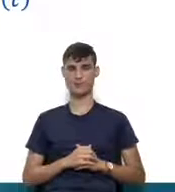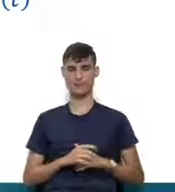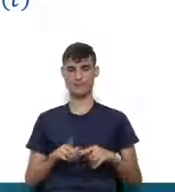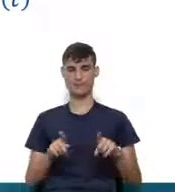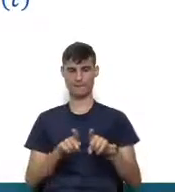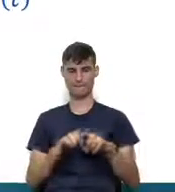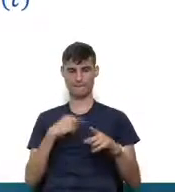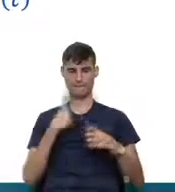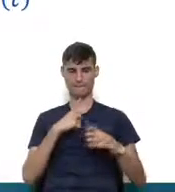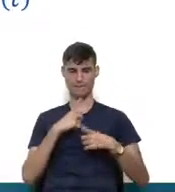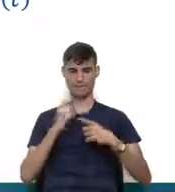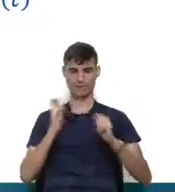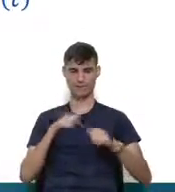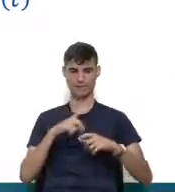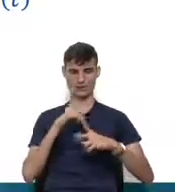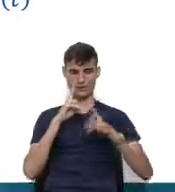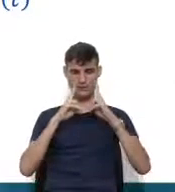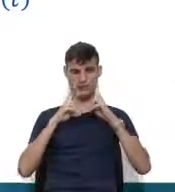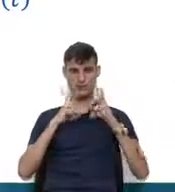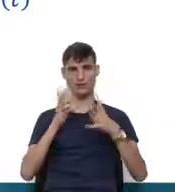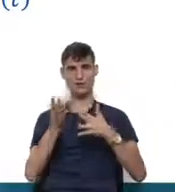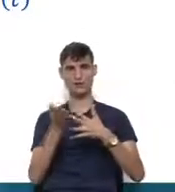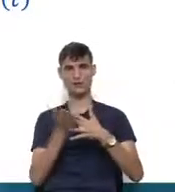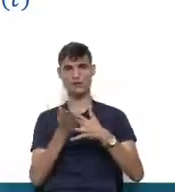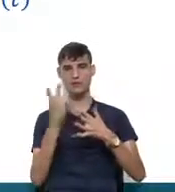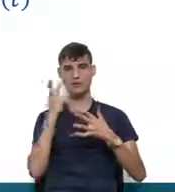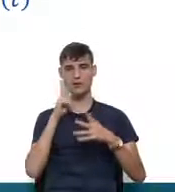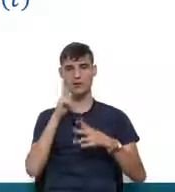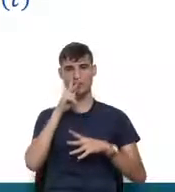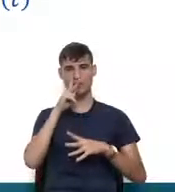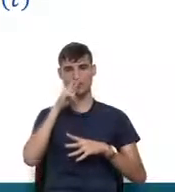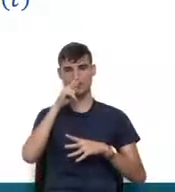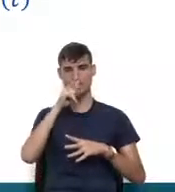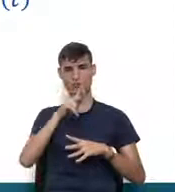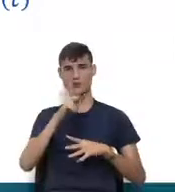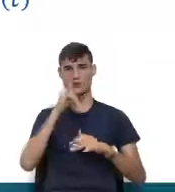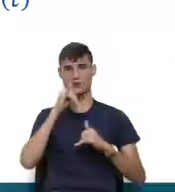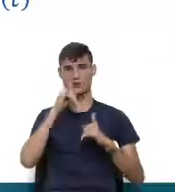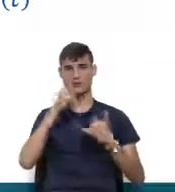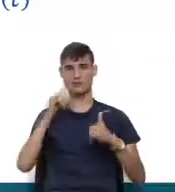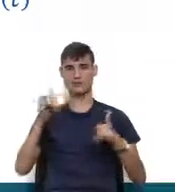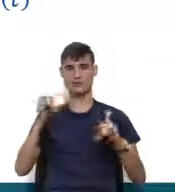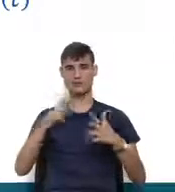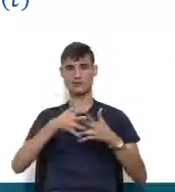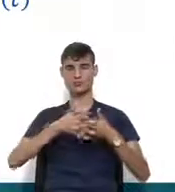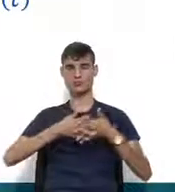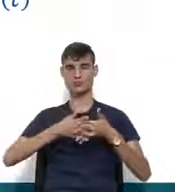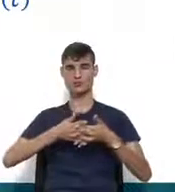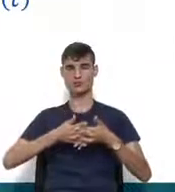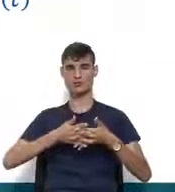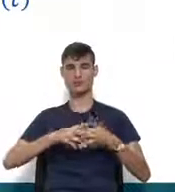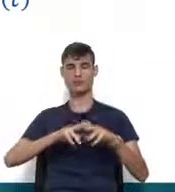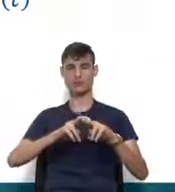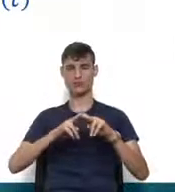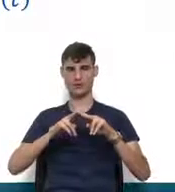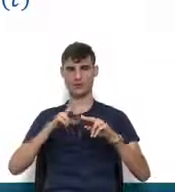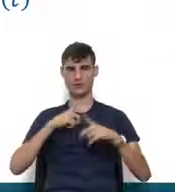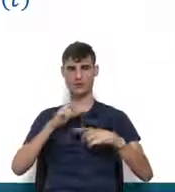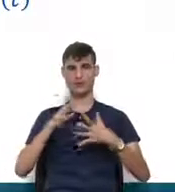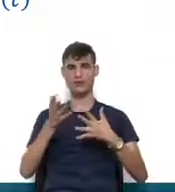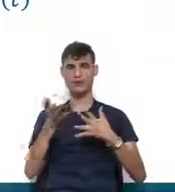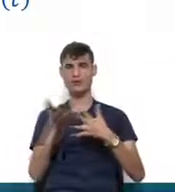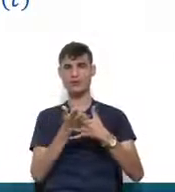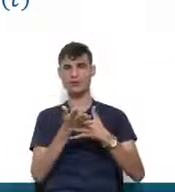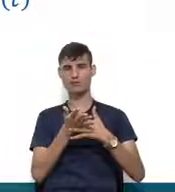E aí, a gente pode considerar esse intervalo para a força eletromotriz. Ou seja, neste